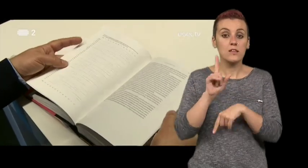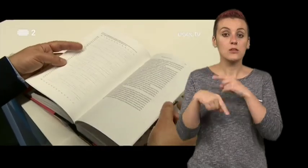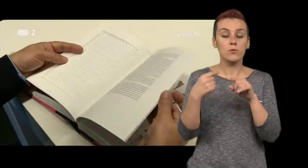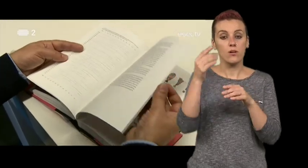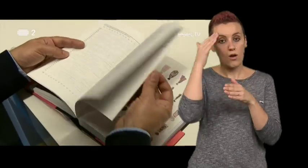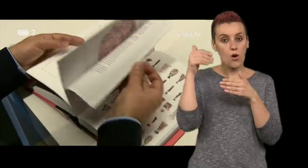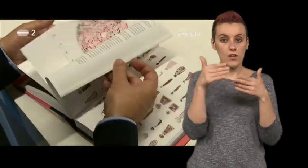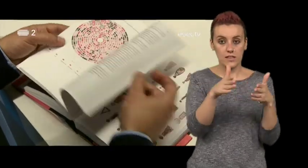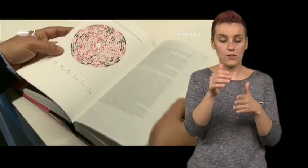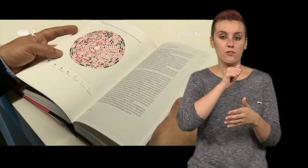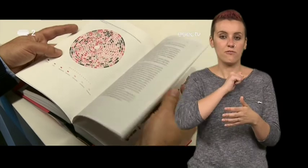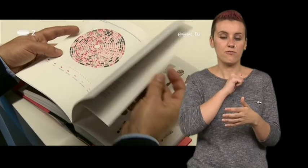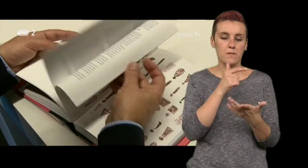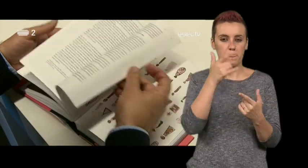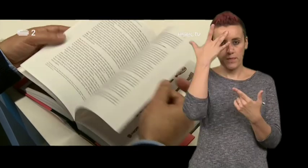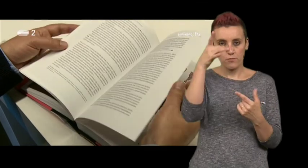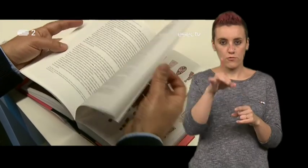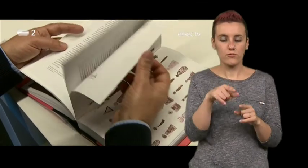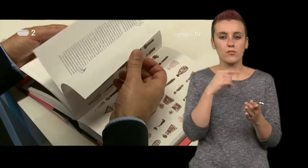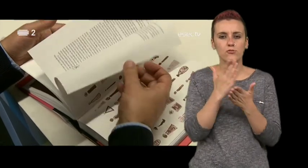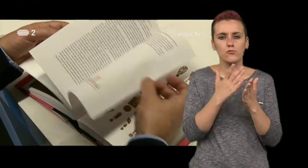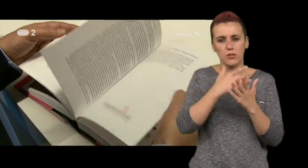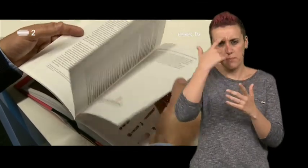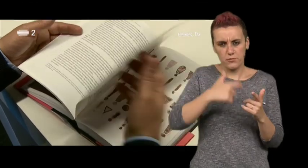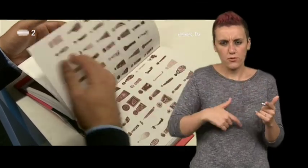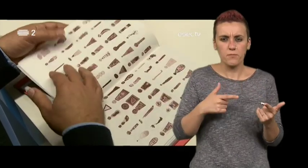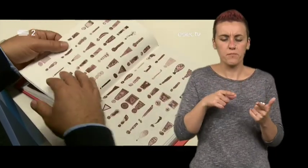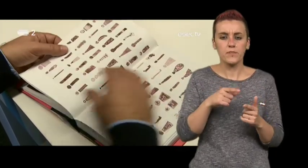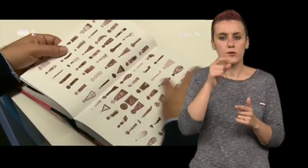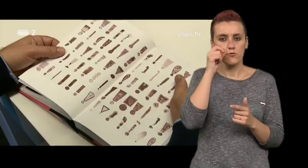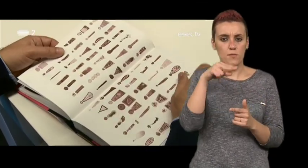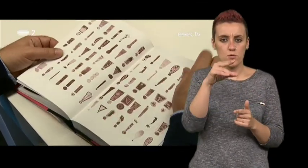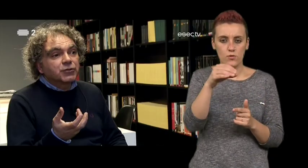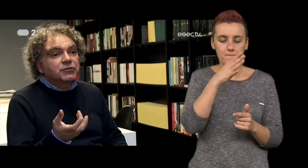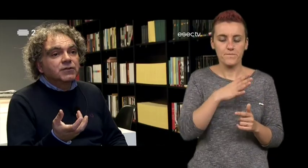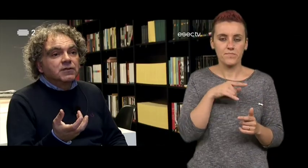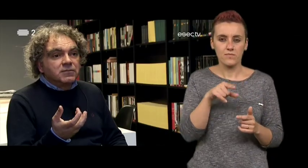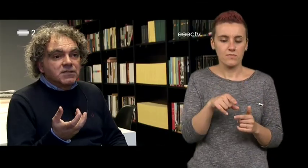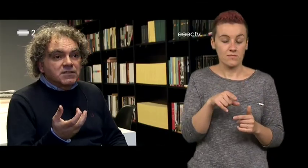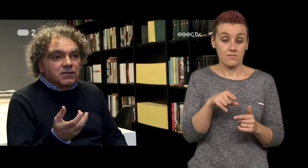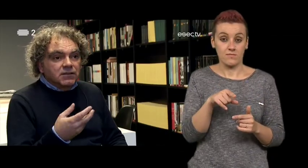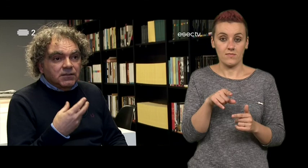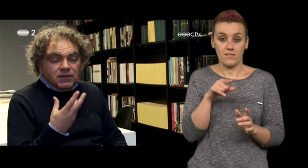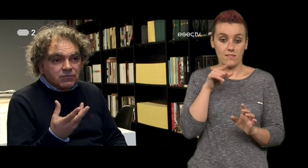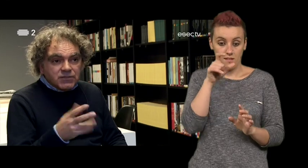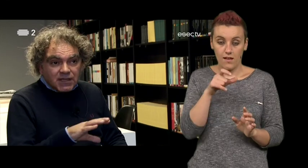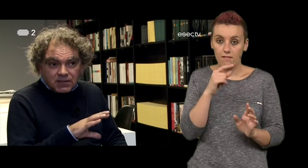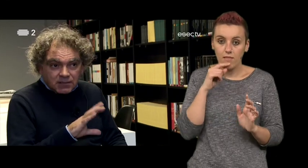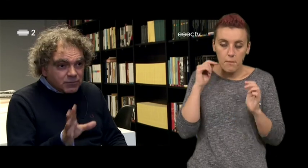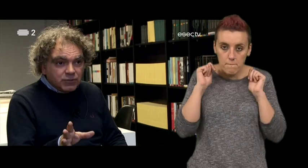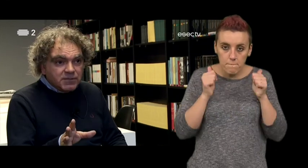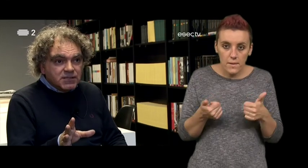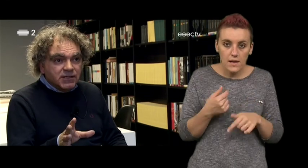género. Até que um dos meus orientadores, que é antropólogo, o Nuno Porto, me dizia assim: não, isso